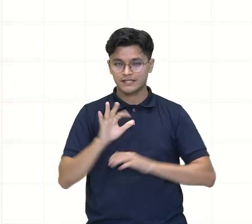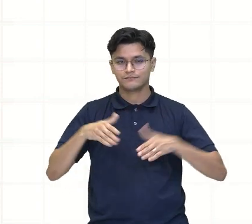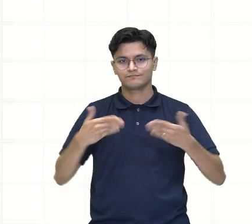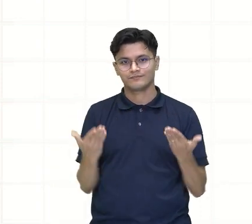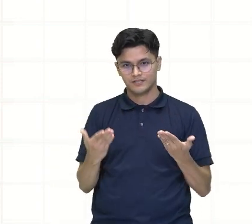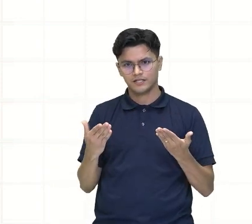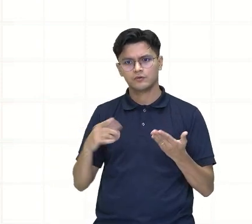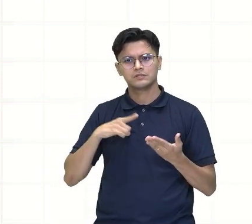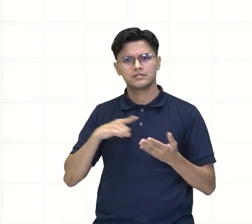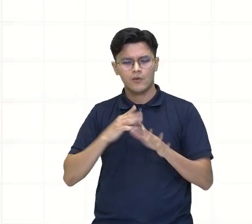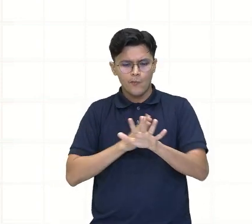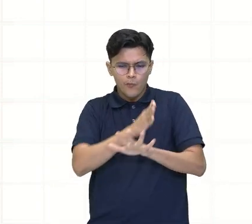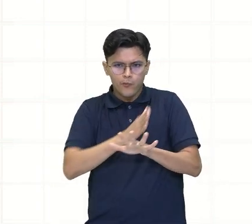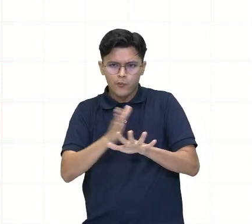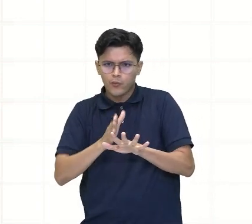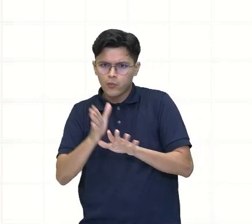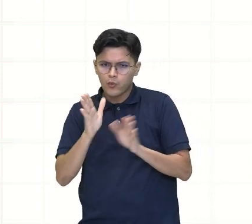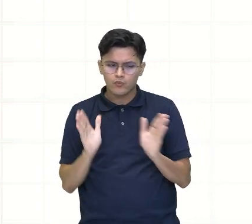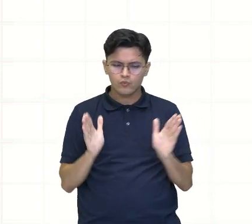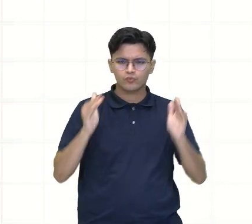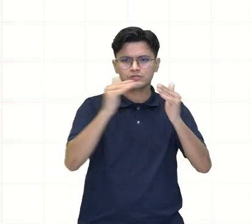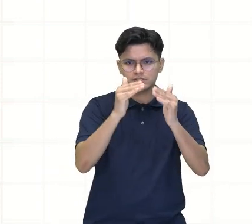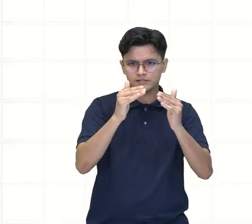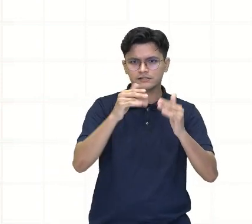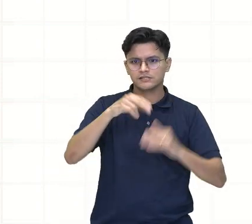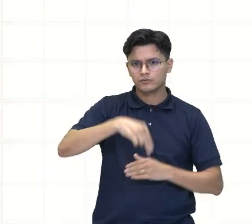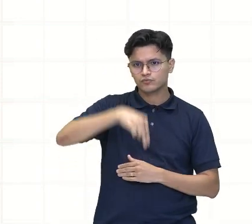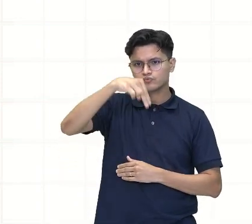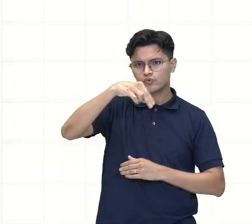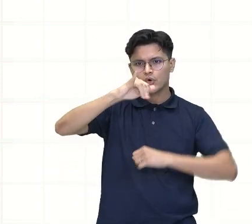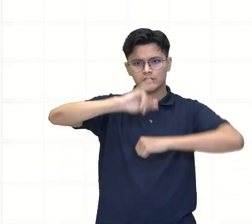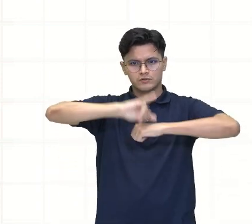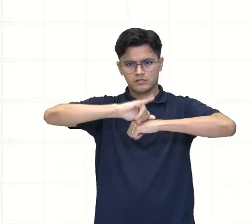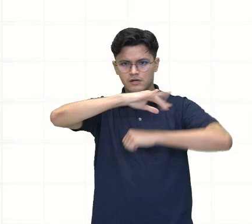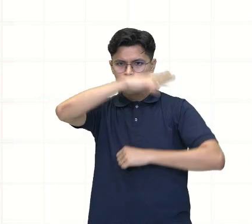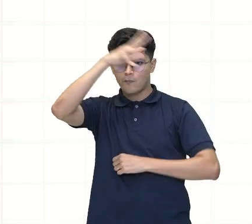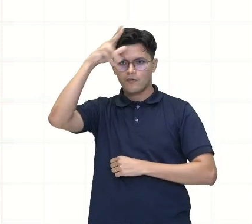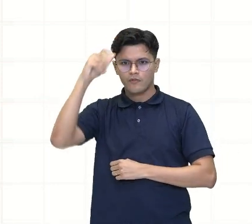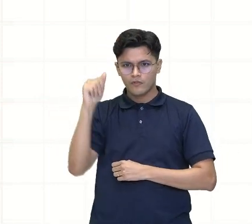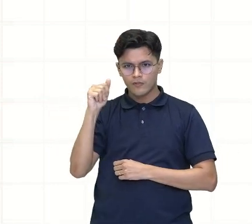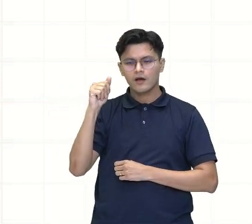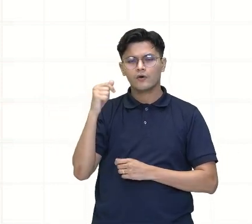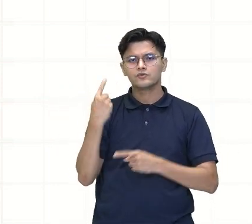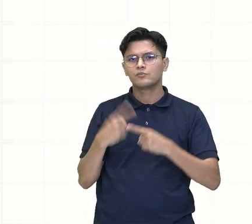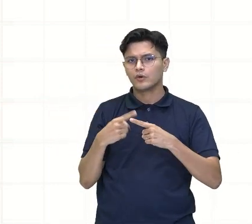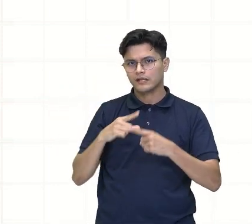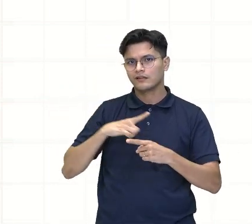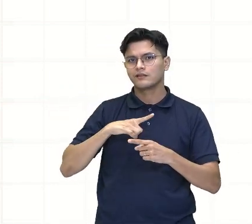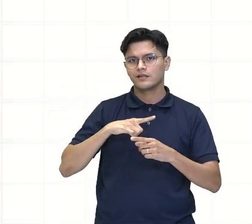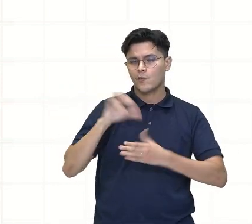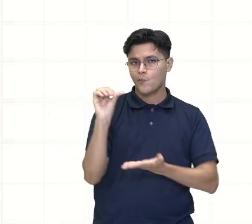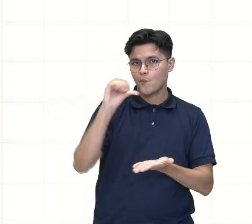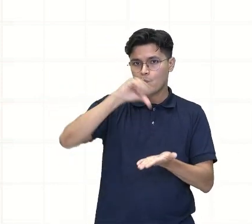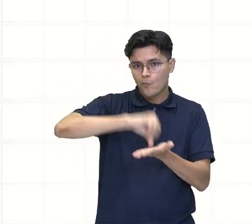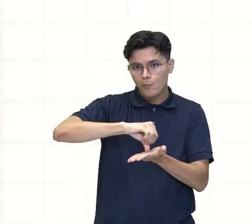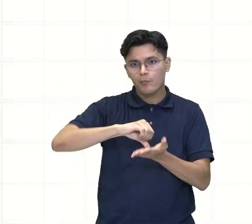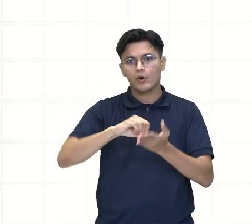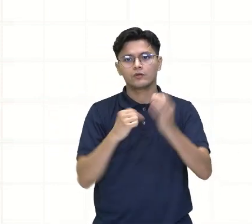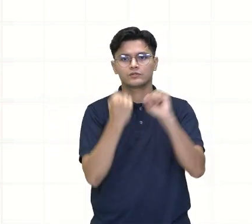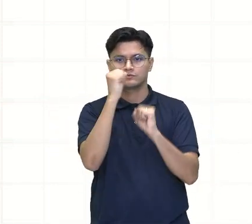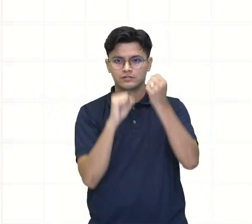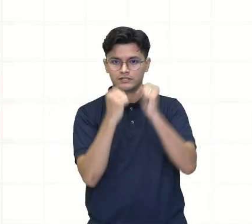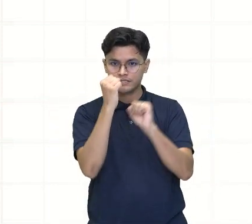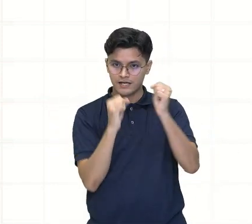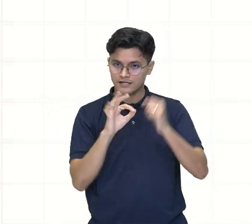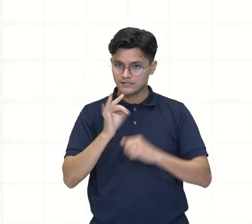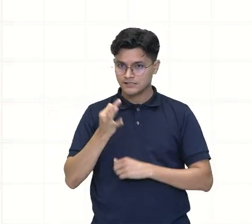No caso aí do mapa, nós temos o fluxo aéreo de cargas, né? E aí a gente observa esse fluxo vindo para a